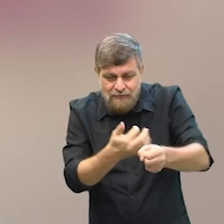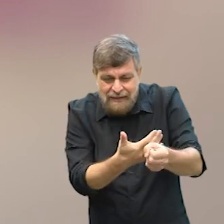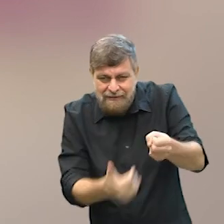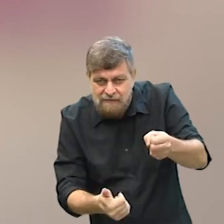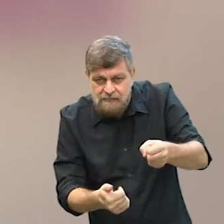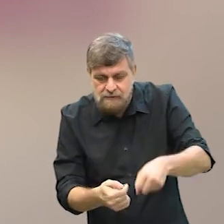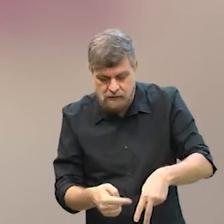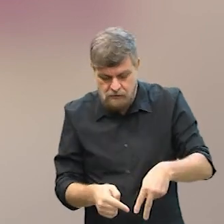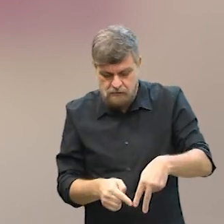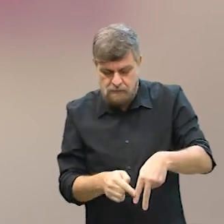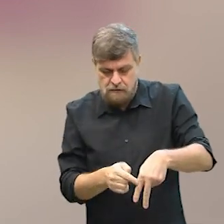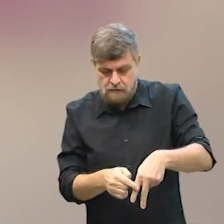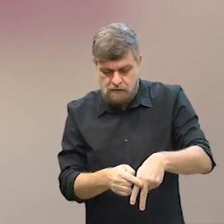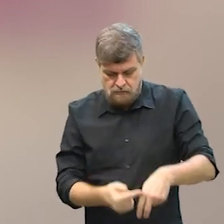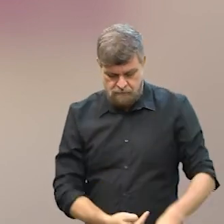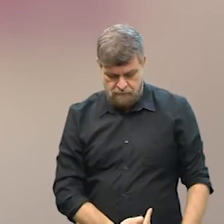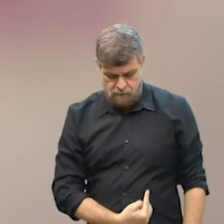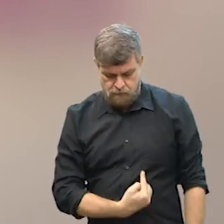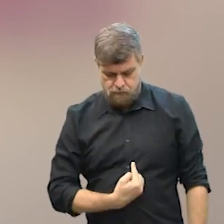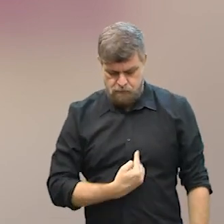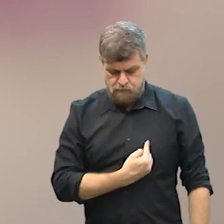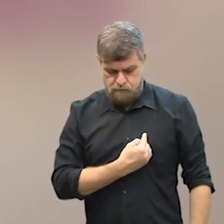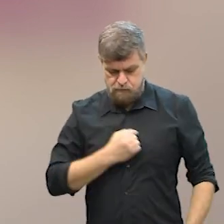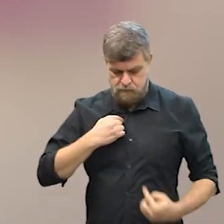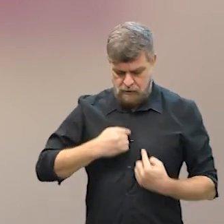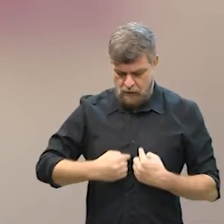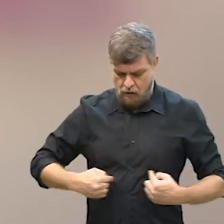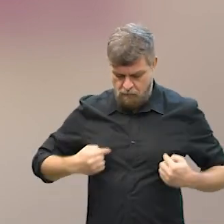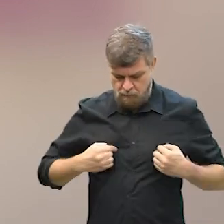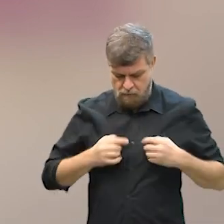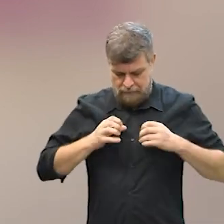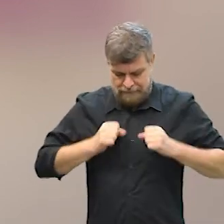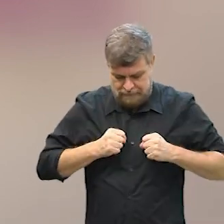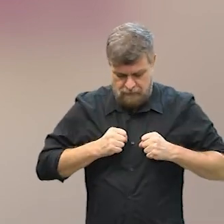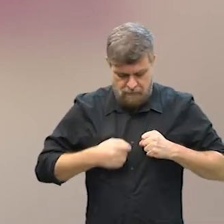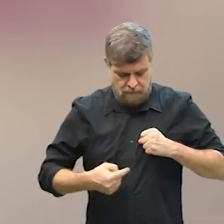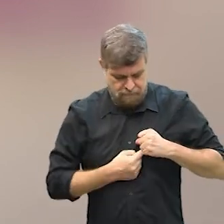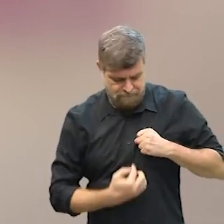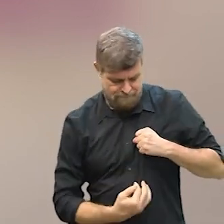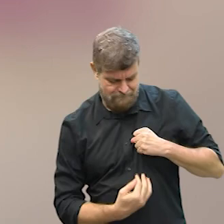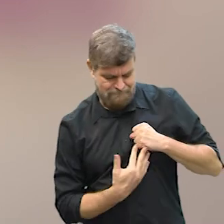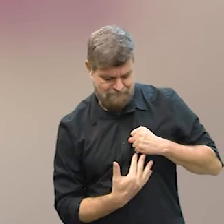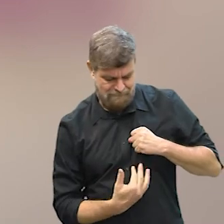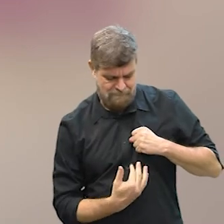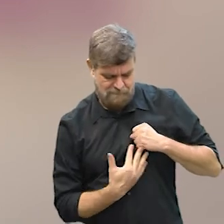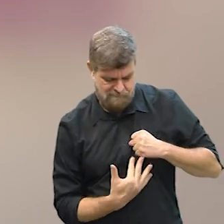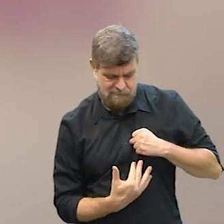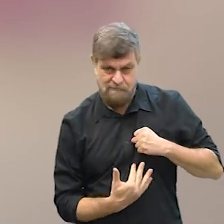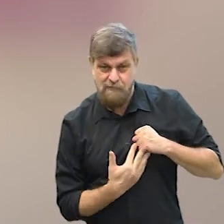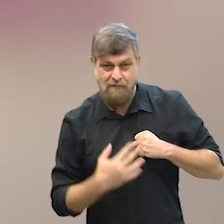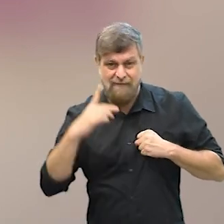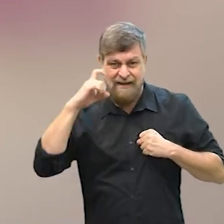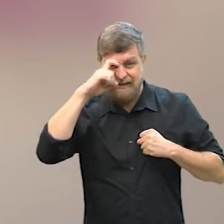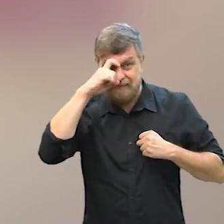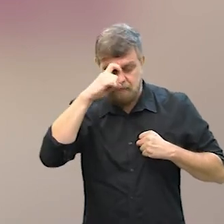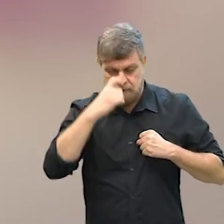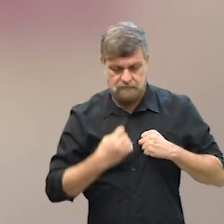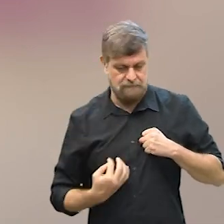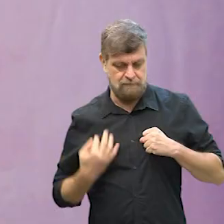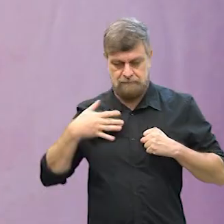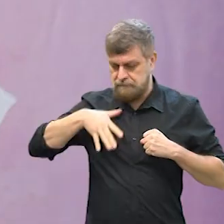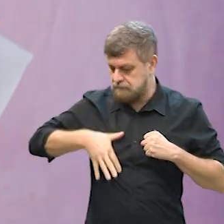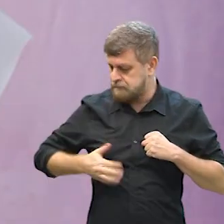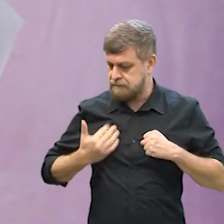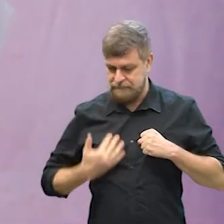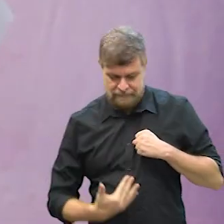se deslocam para o pulmão, ocorre uma embolia pulmonar e a partir daí fica difícil o sangue circular dentro dos